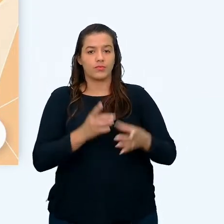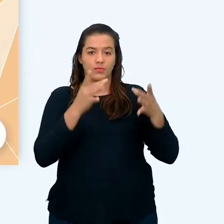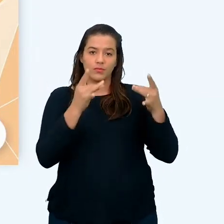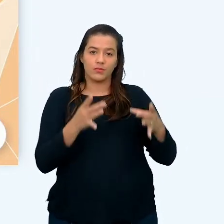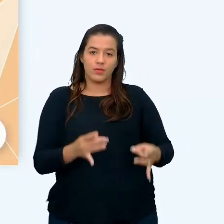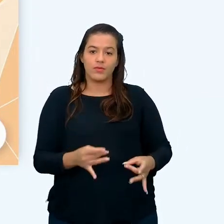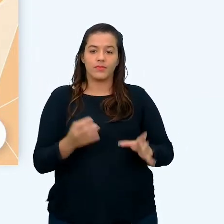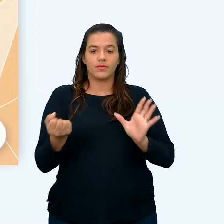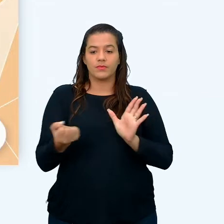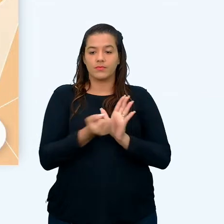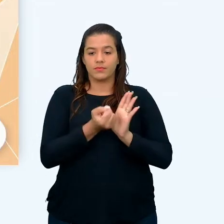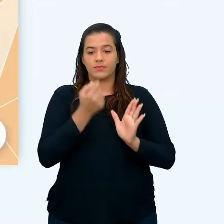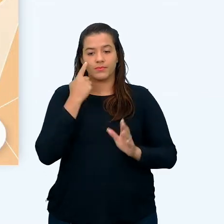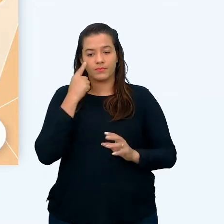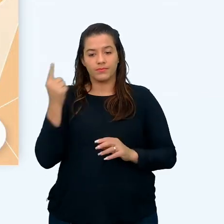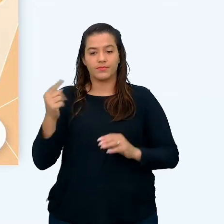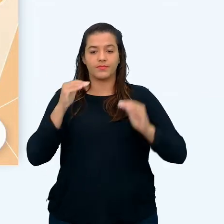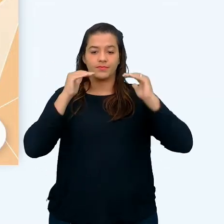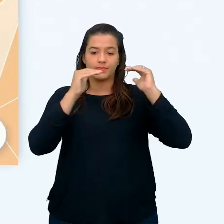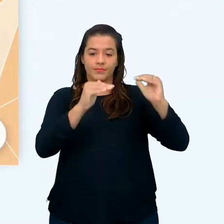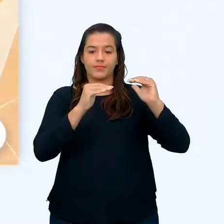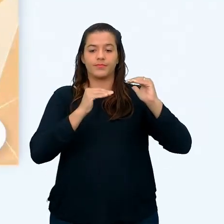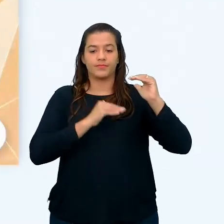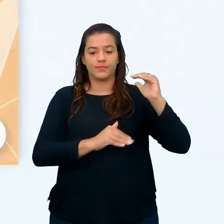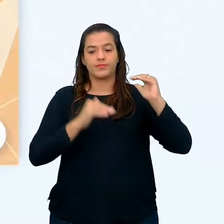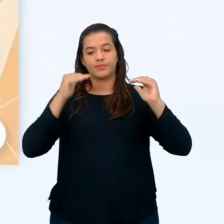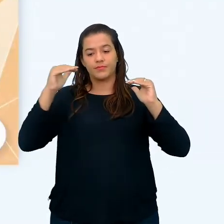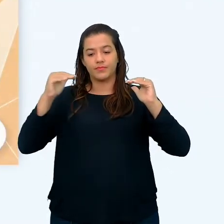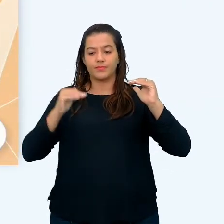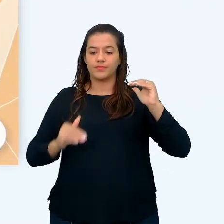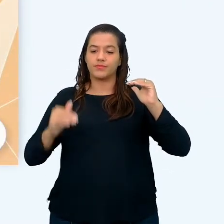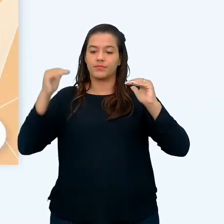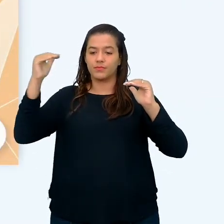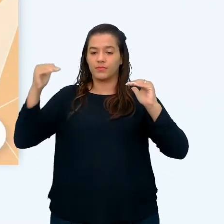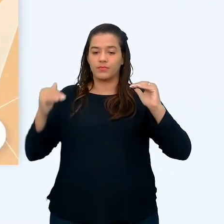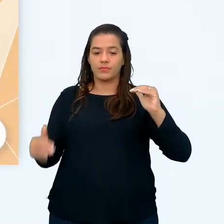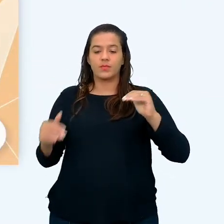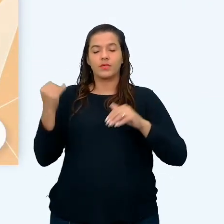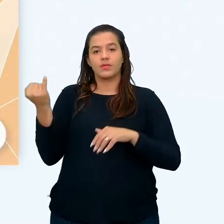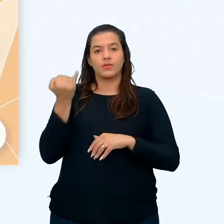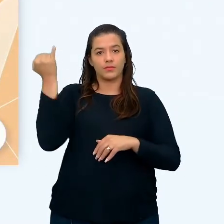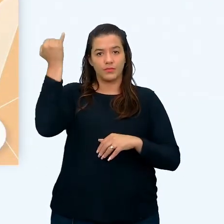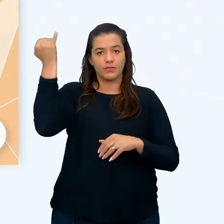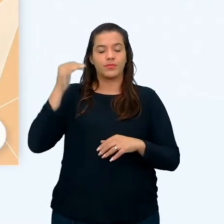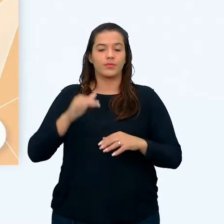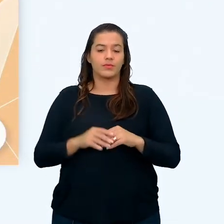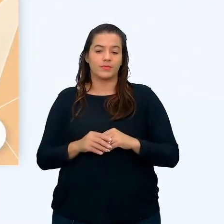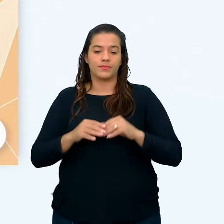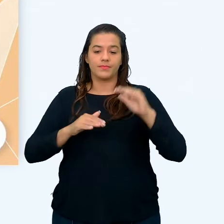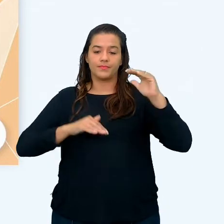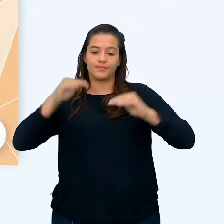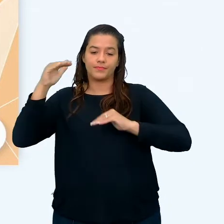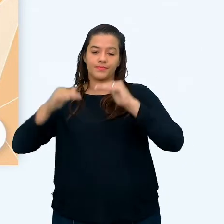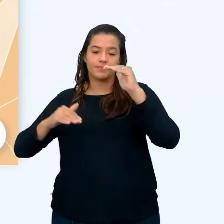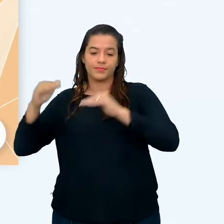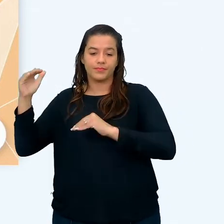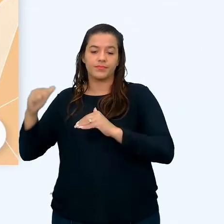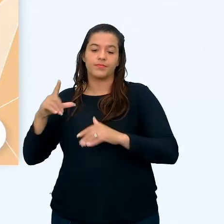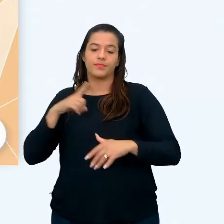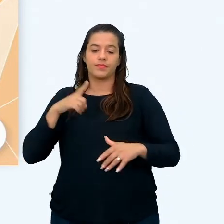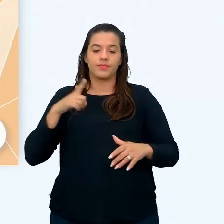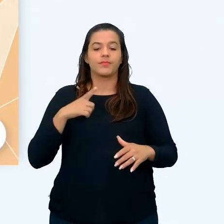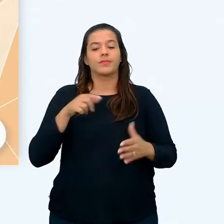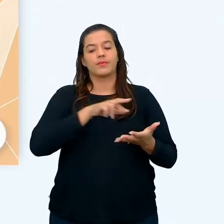classificados. É um sistema hierárquico, pois há uma ordenação em função de níveis de importância. Ele é multicategórico, pois